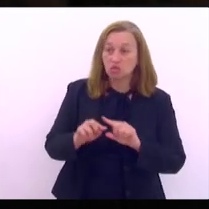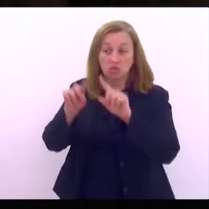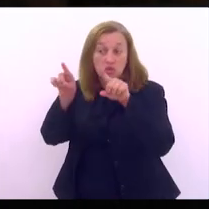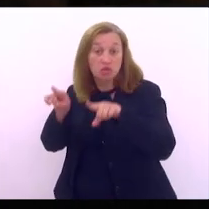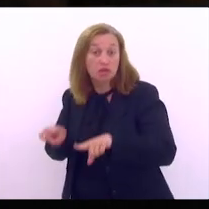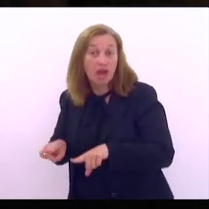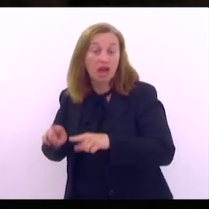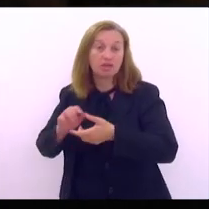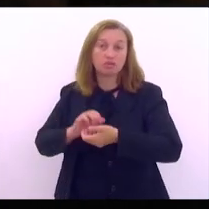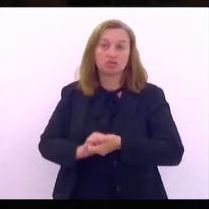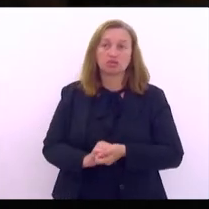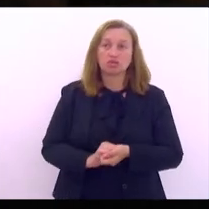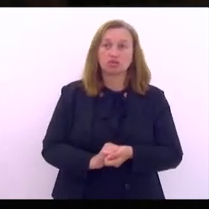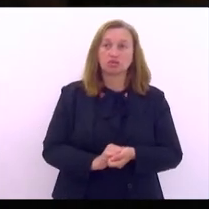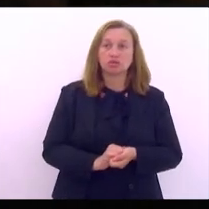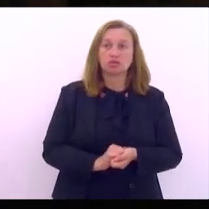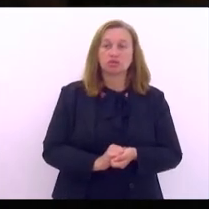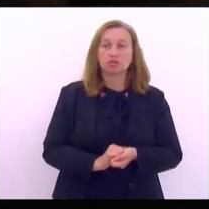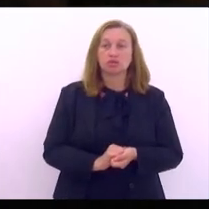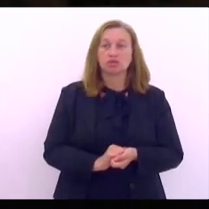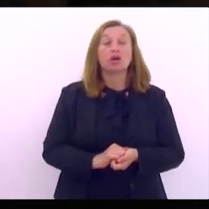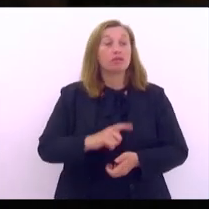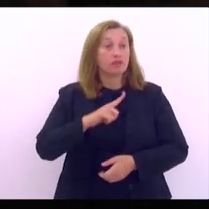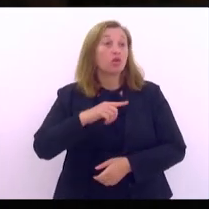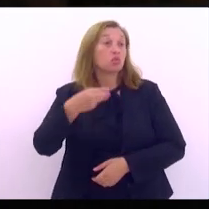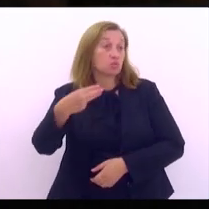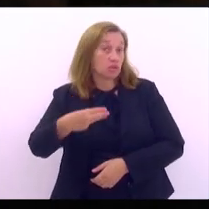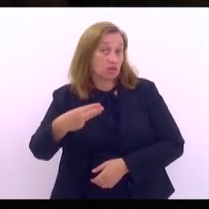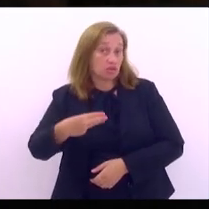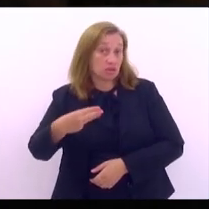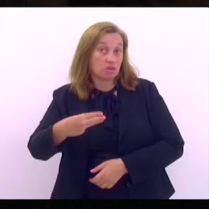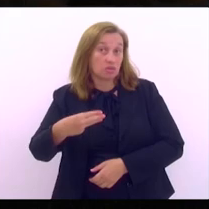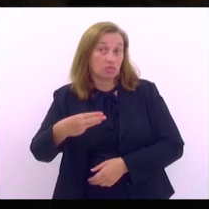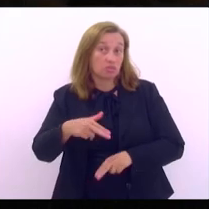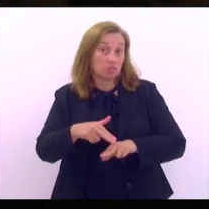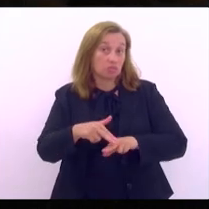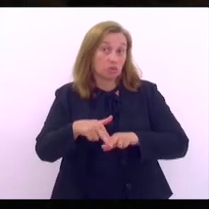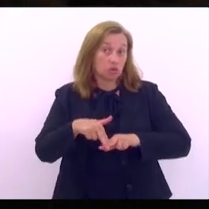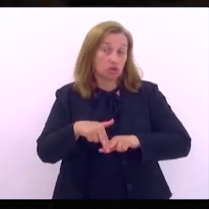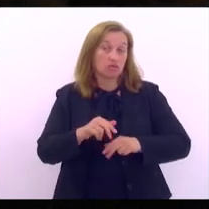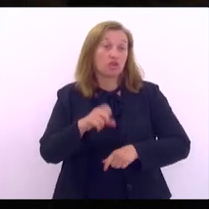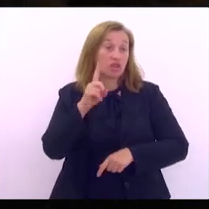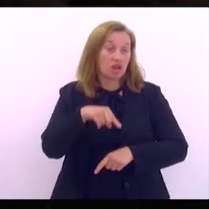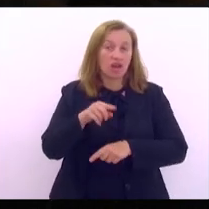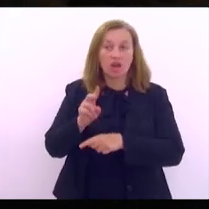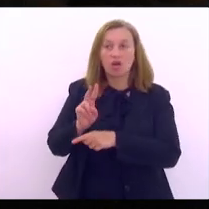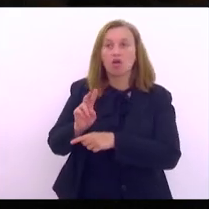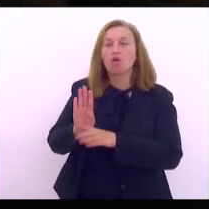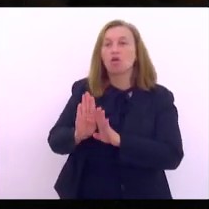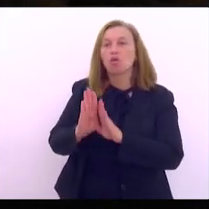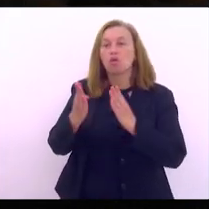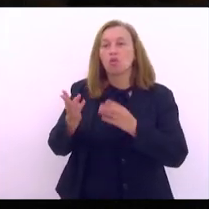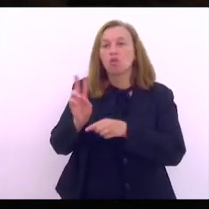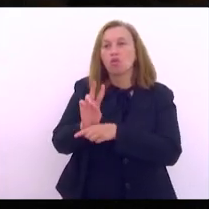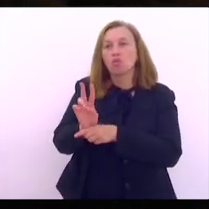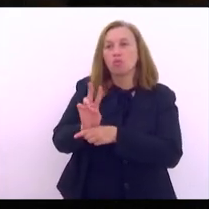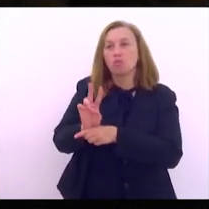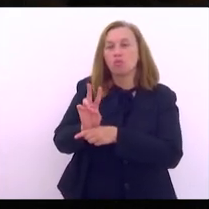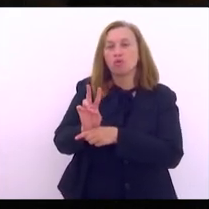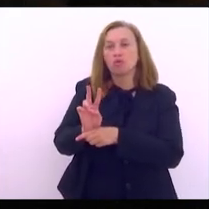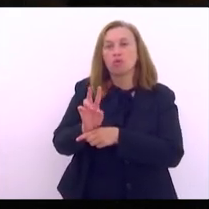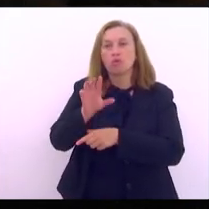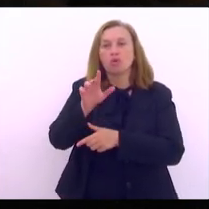funcionários, tolerantes, porque tem um terceiro, que é o porteiro Jorge Freitas